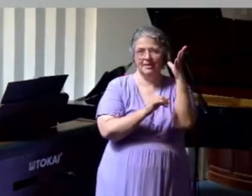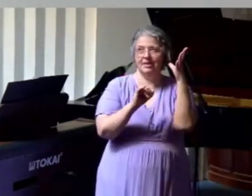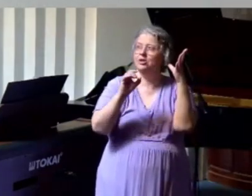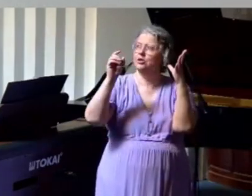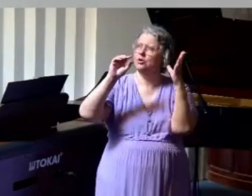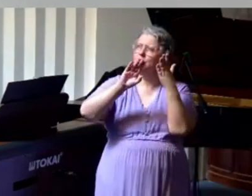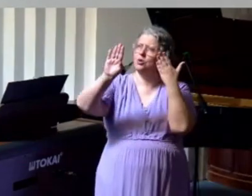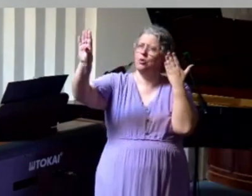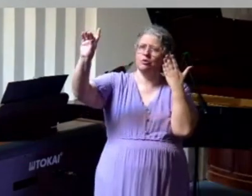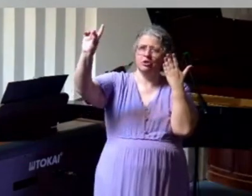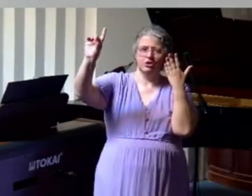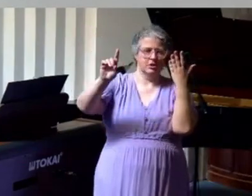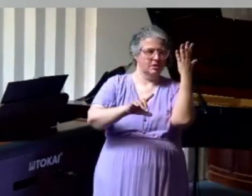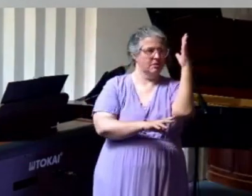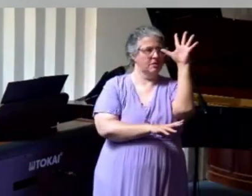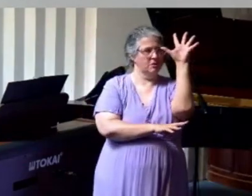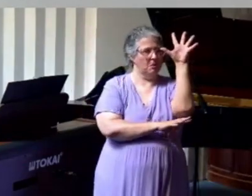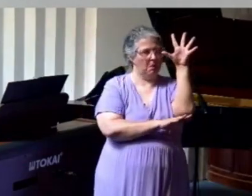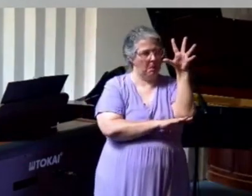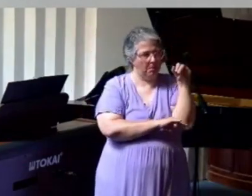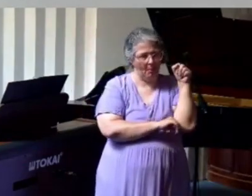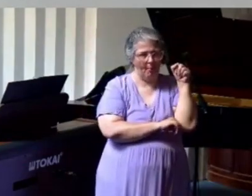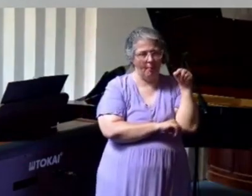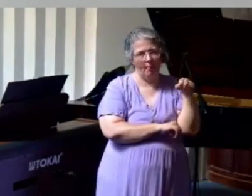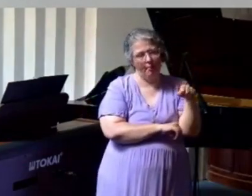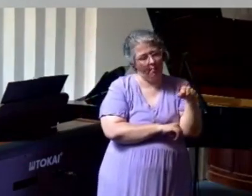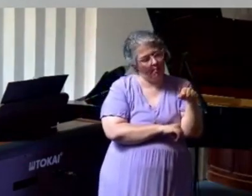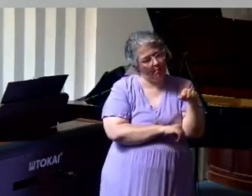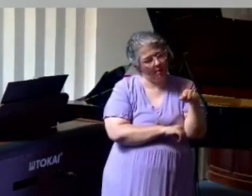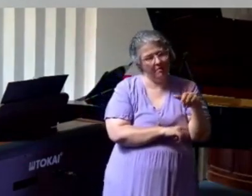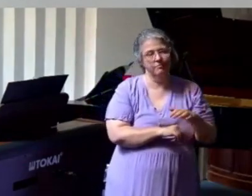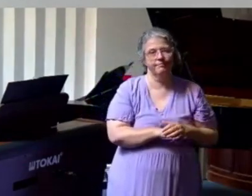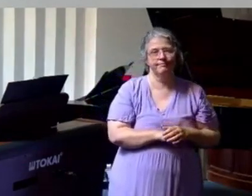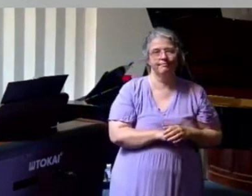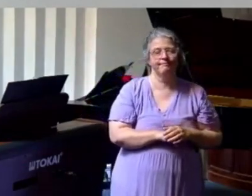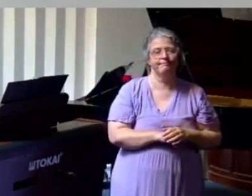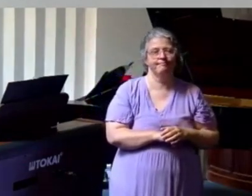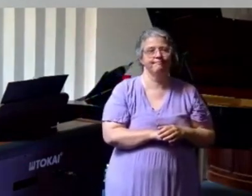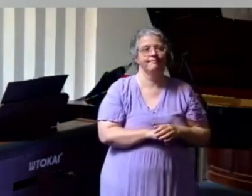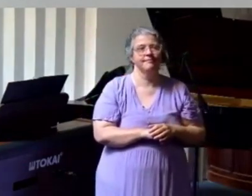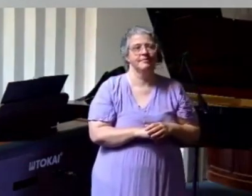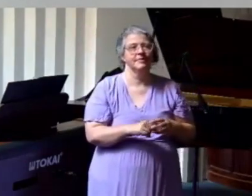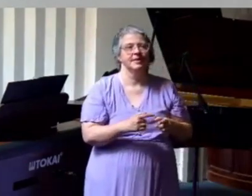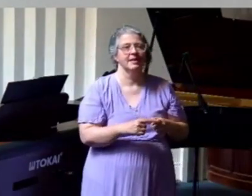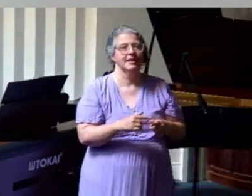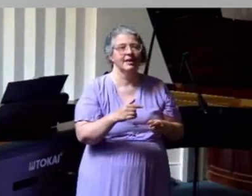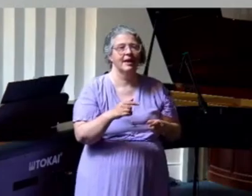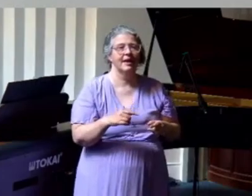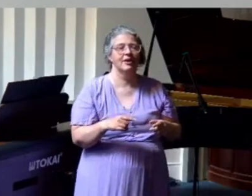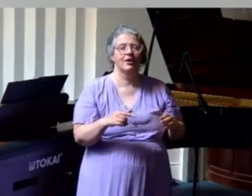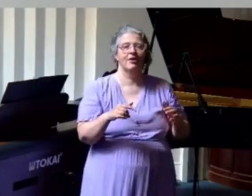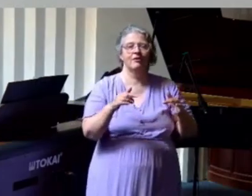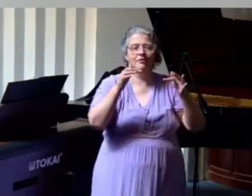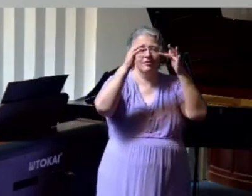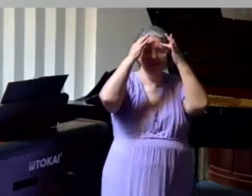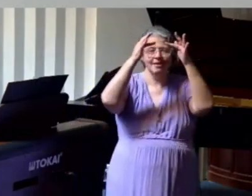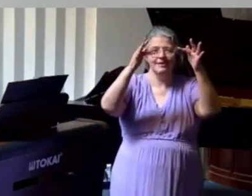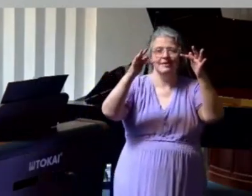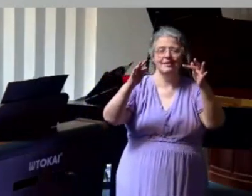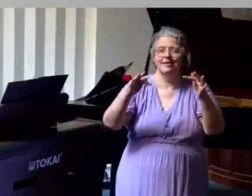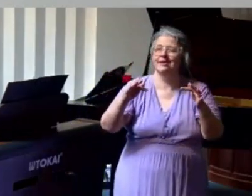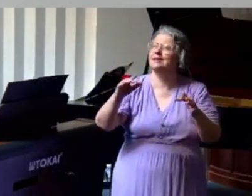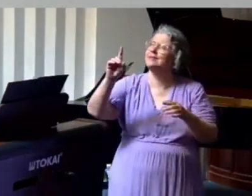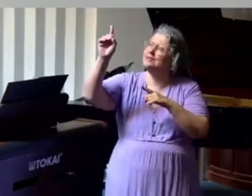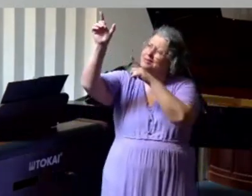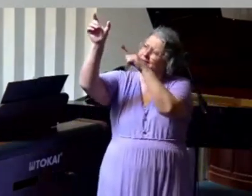Deus. A nossa fidelidade a Deus, ela está baseada em hábitos externos? A nossa fidelidade a Deus está baseada em alguém que me